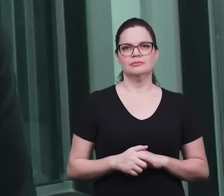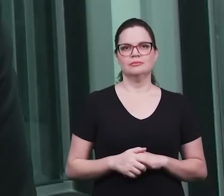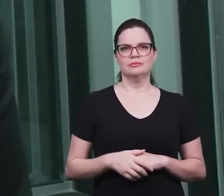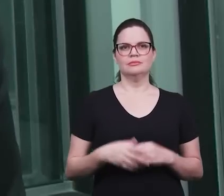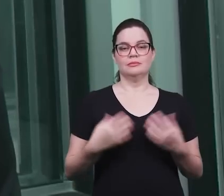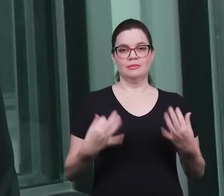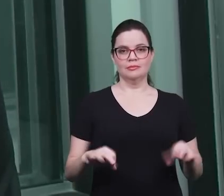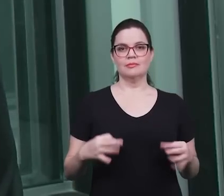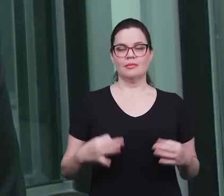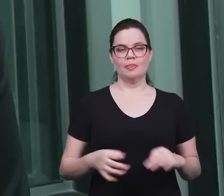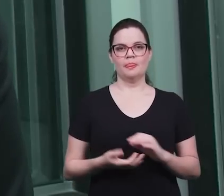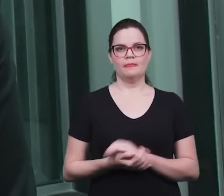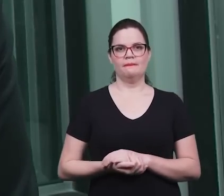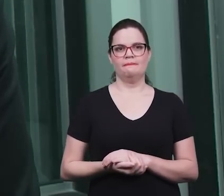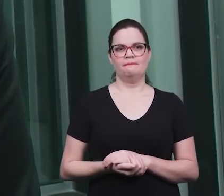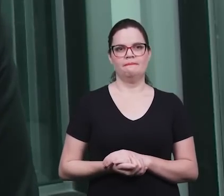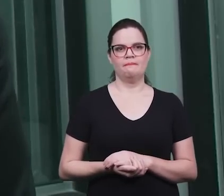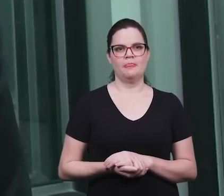Exatamente.